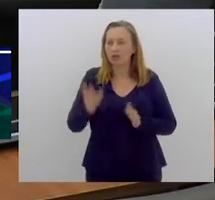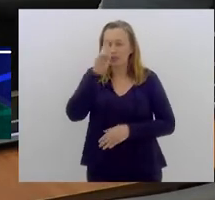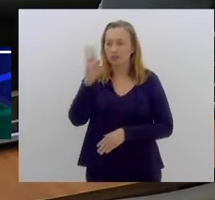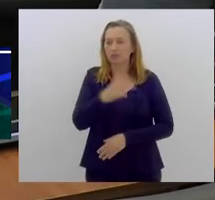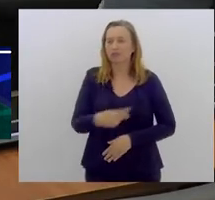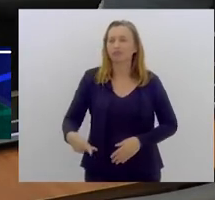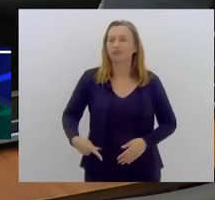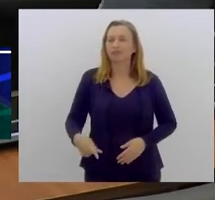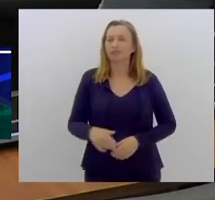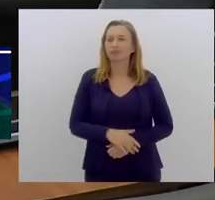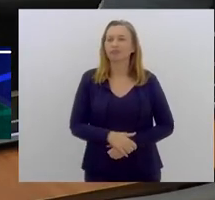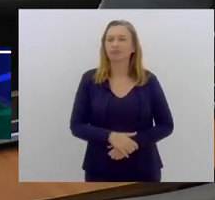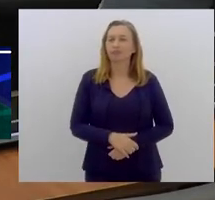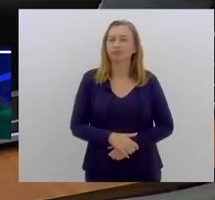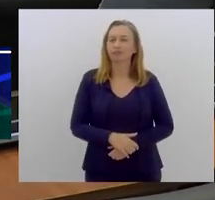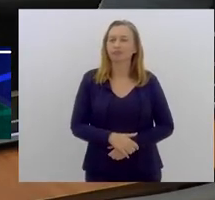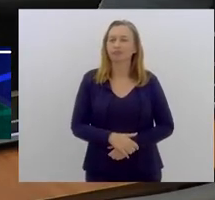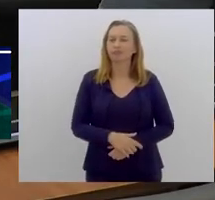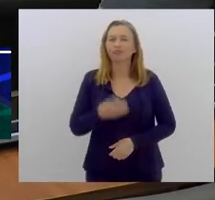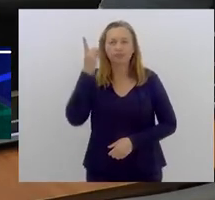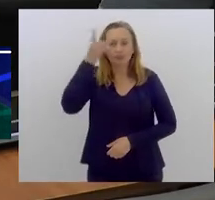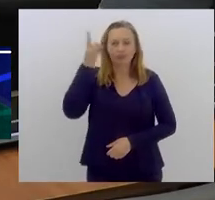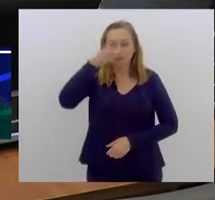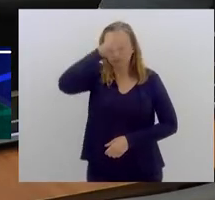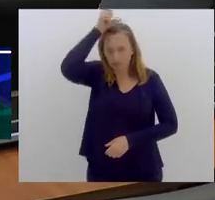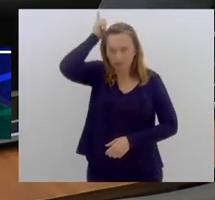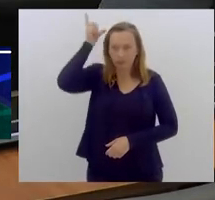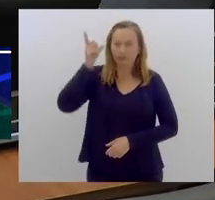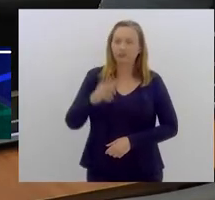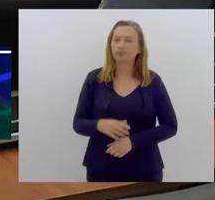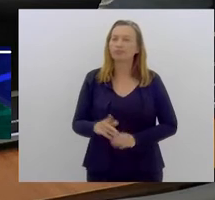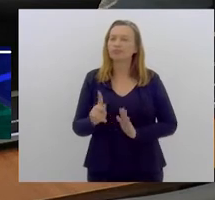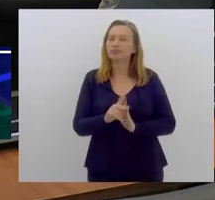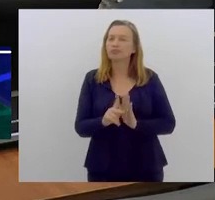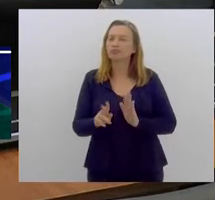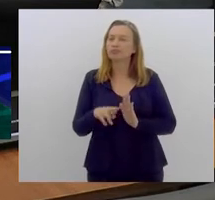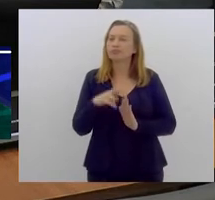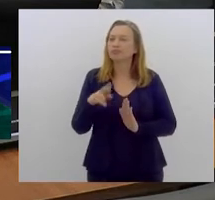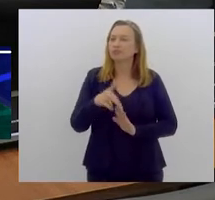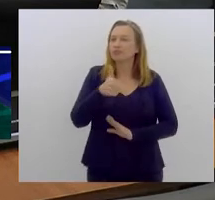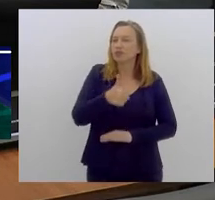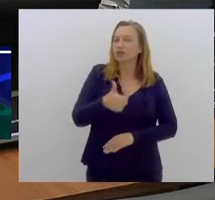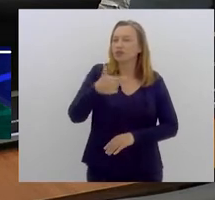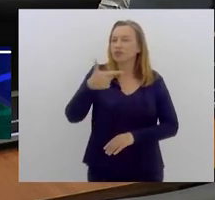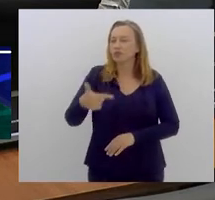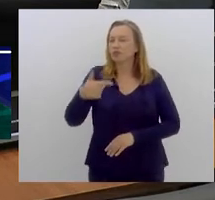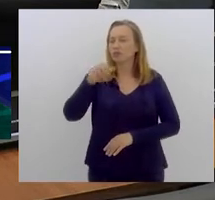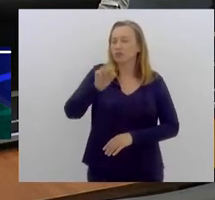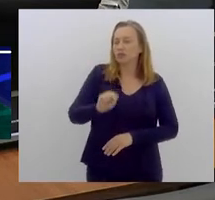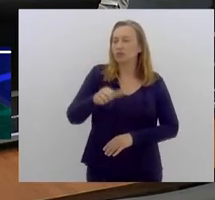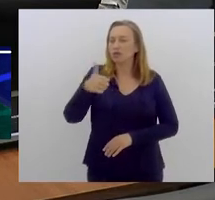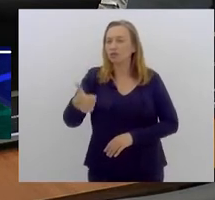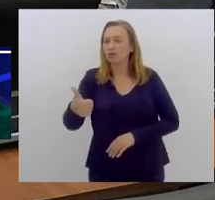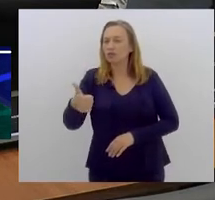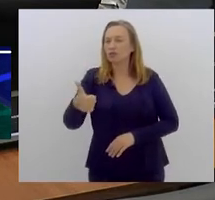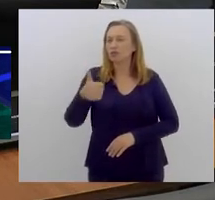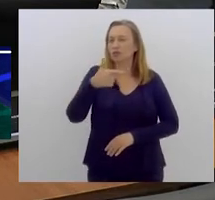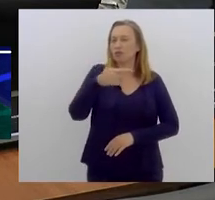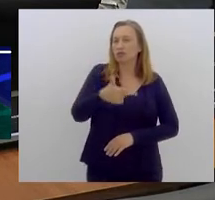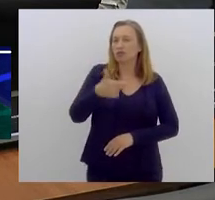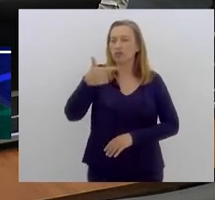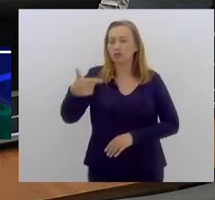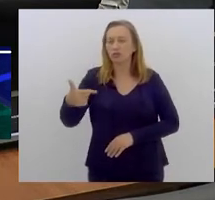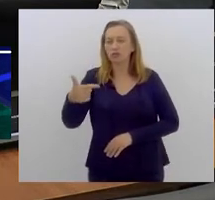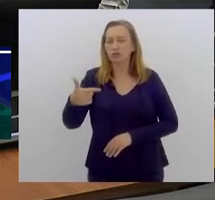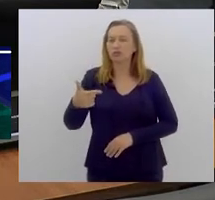presidente. Questão de ordem, deputado Luiz Paulo. É, no projeto de resolução 1281 de 22, que Vossa